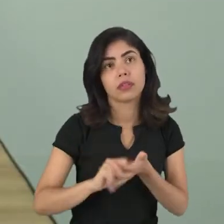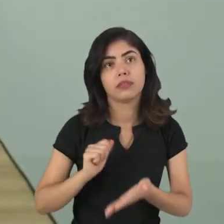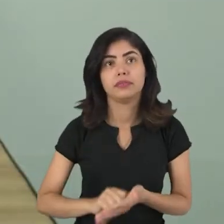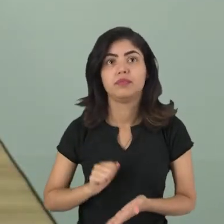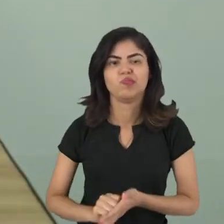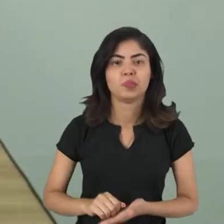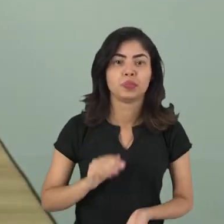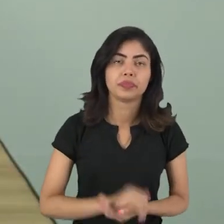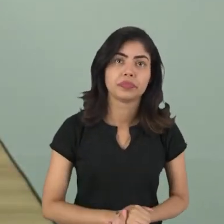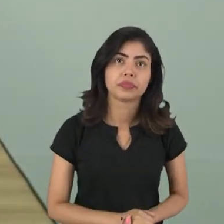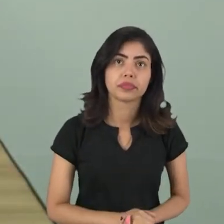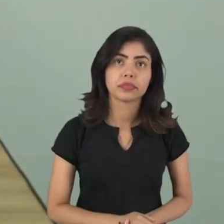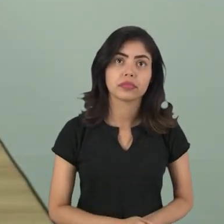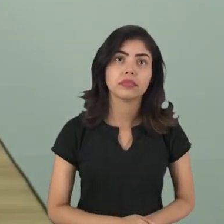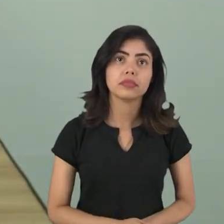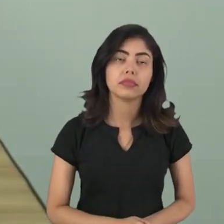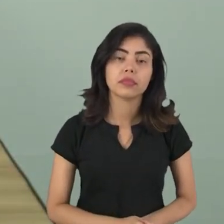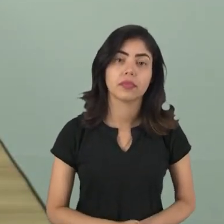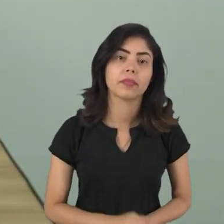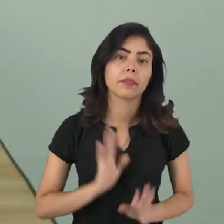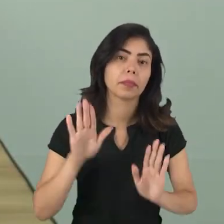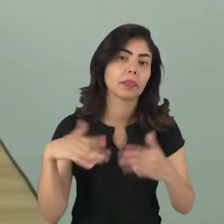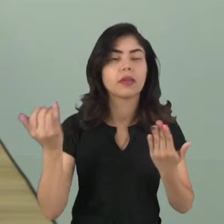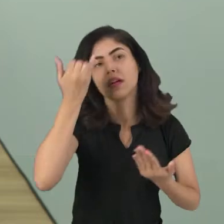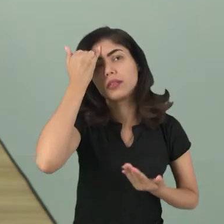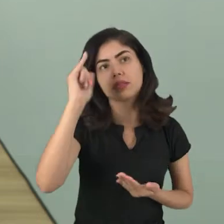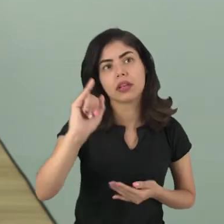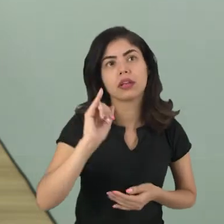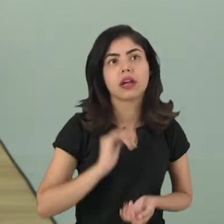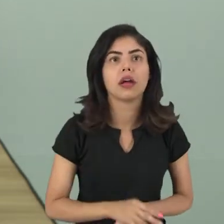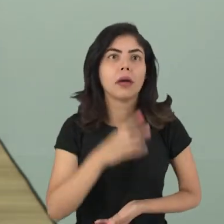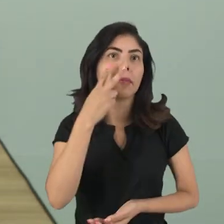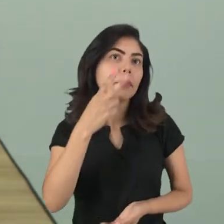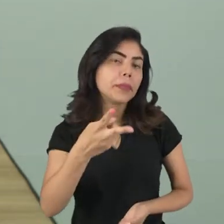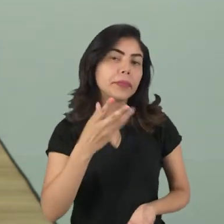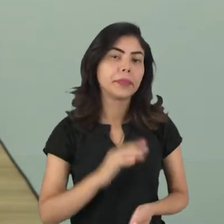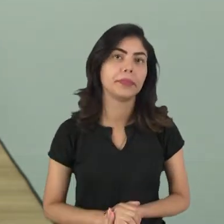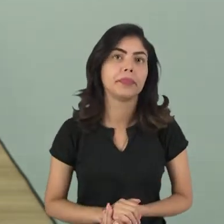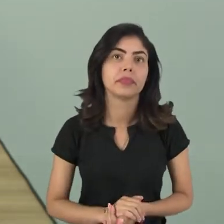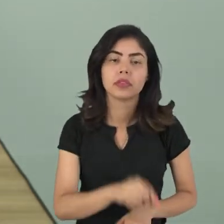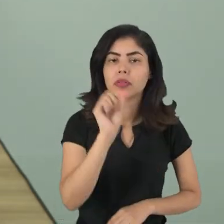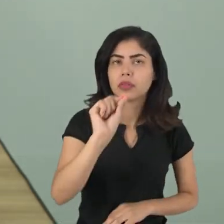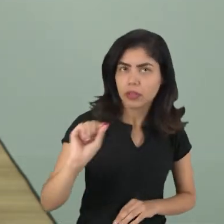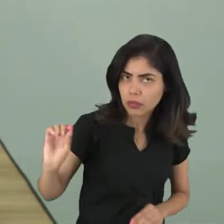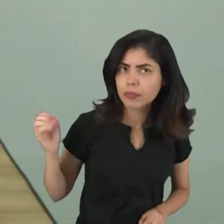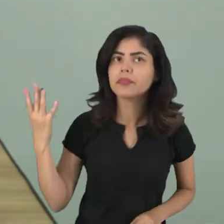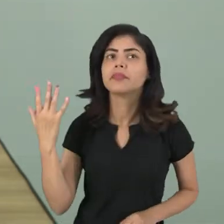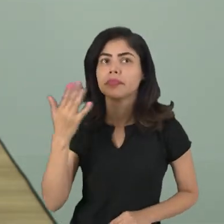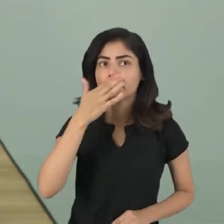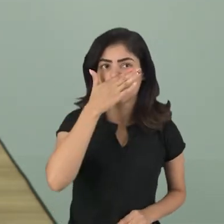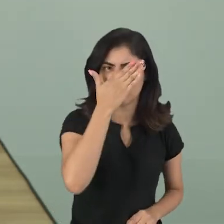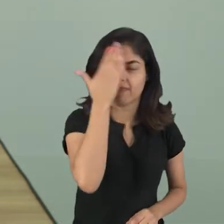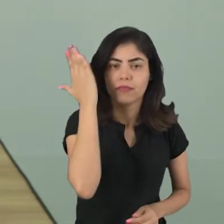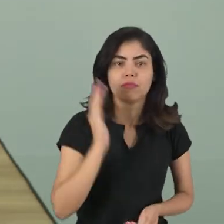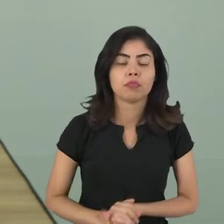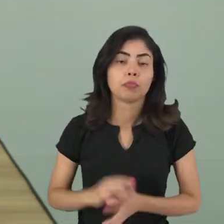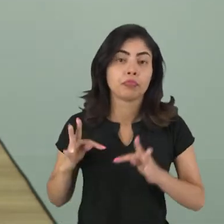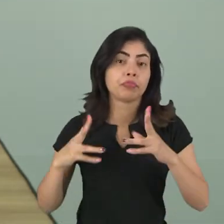mil espécies de plantas, 261 espécies de mamíferos, 340 de